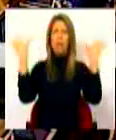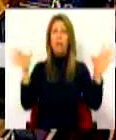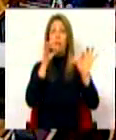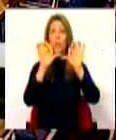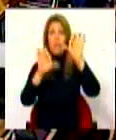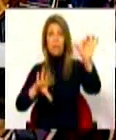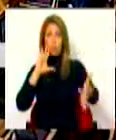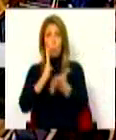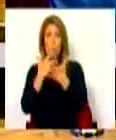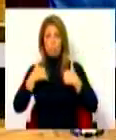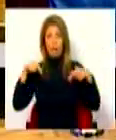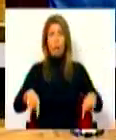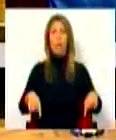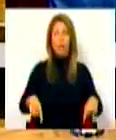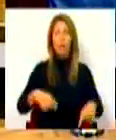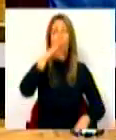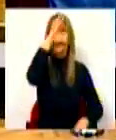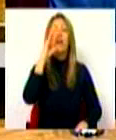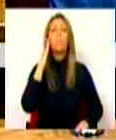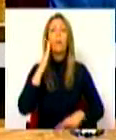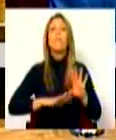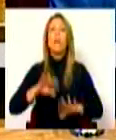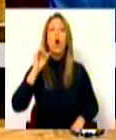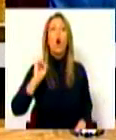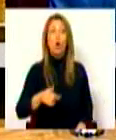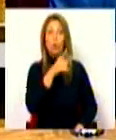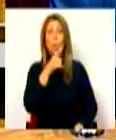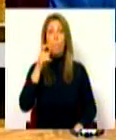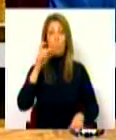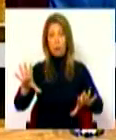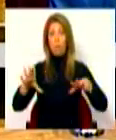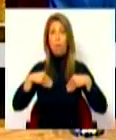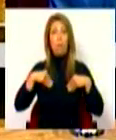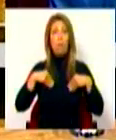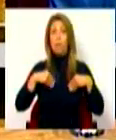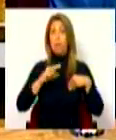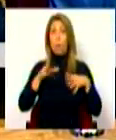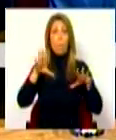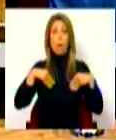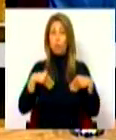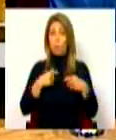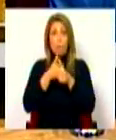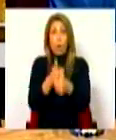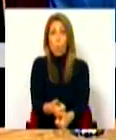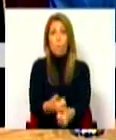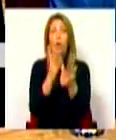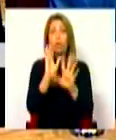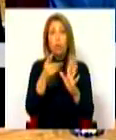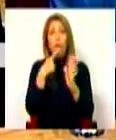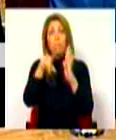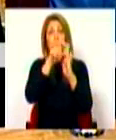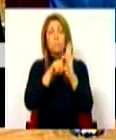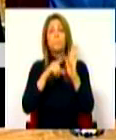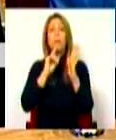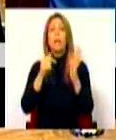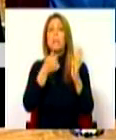intervenção que aqui fiz, que o que o Governo vai fazer é cumprir o compromisso que foi assumido e que está descrito na resolução do Conselho de Ministros. O